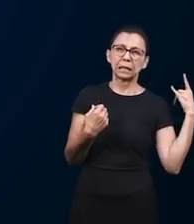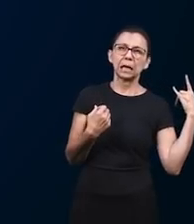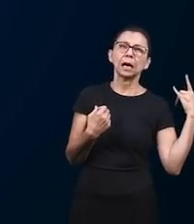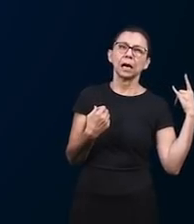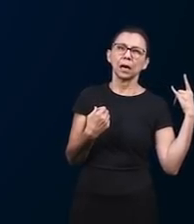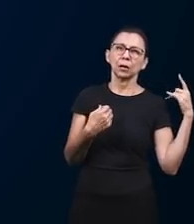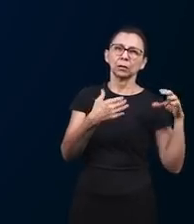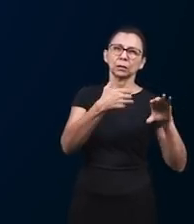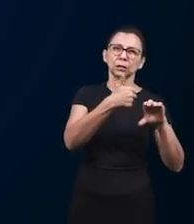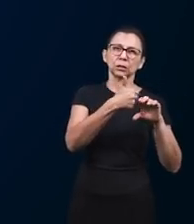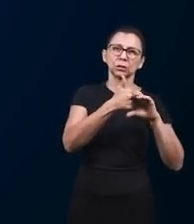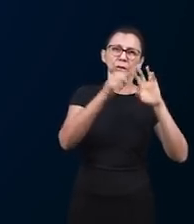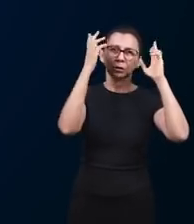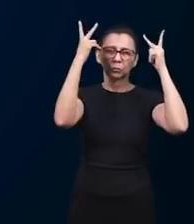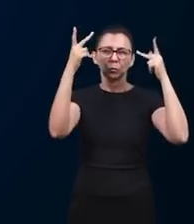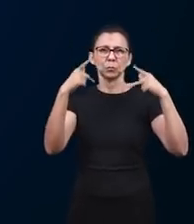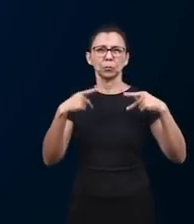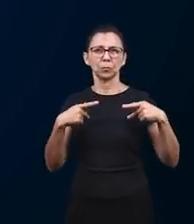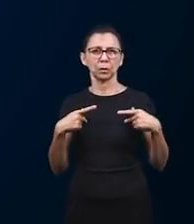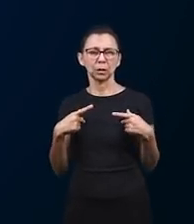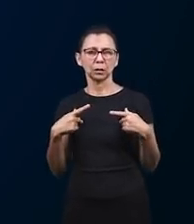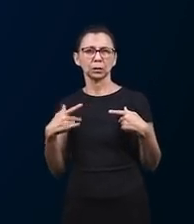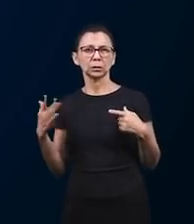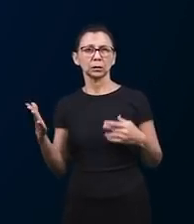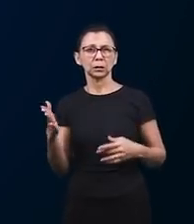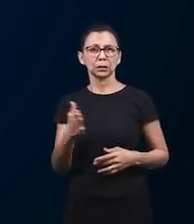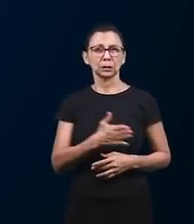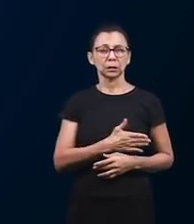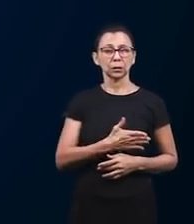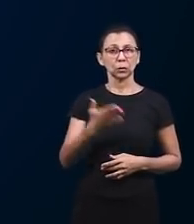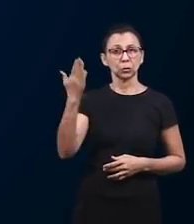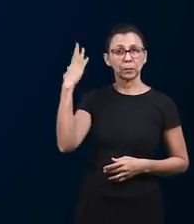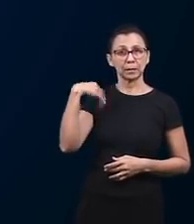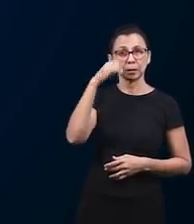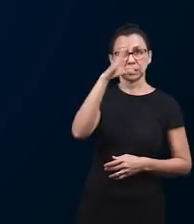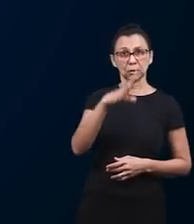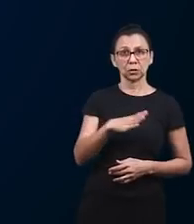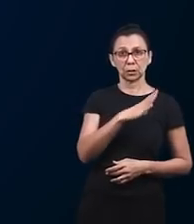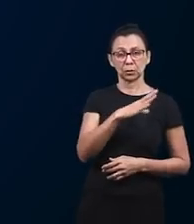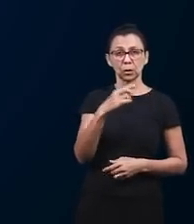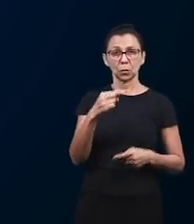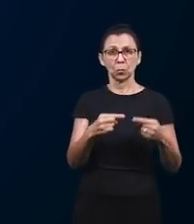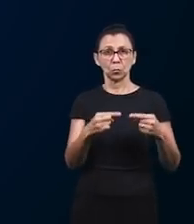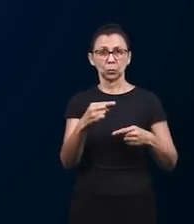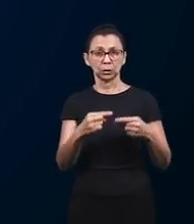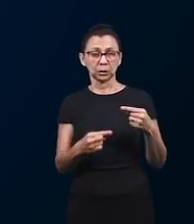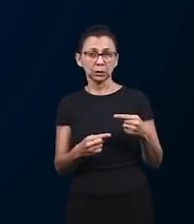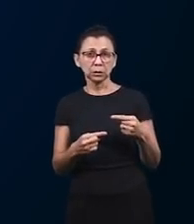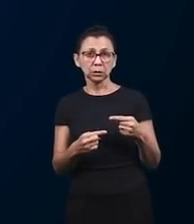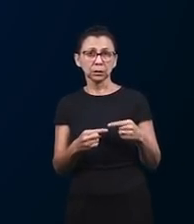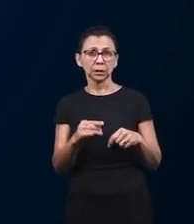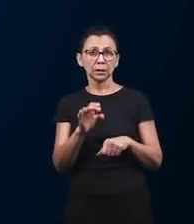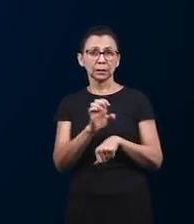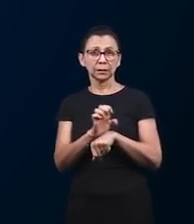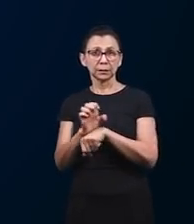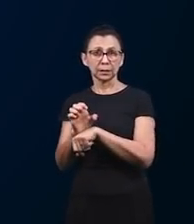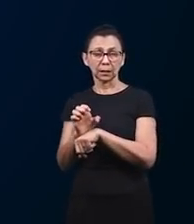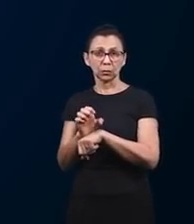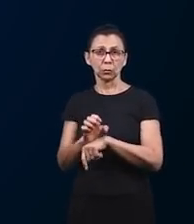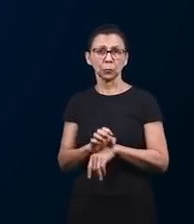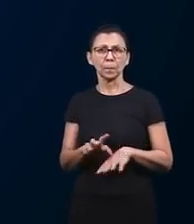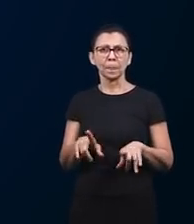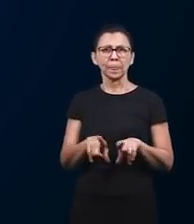vigente na época era resultado da união da igreja com o Estado. A Bíblia estava escrita no latim,